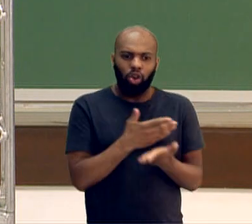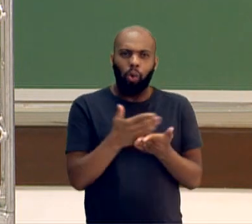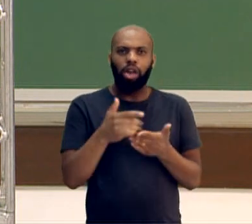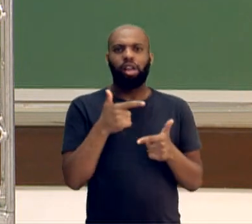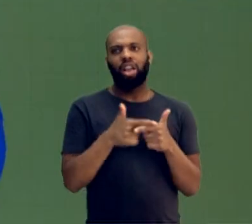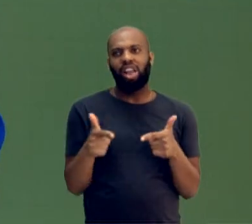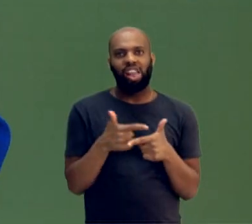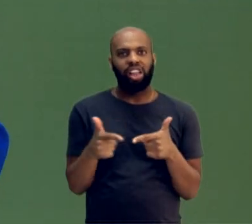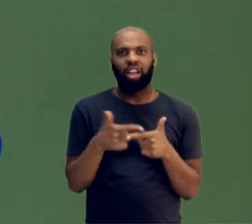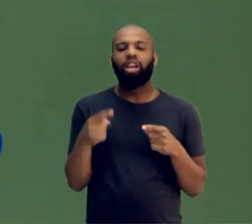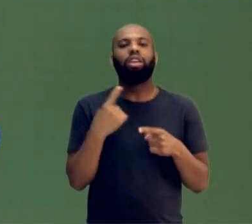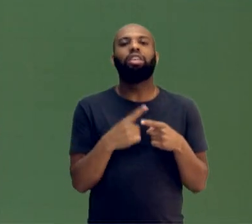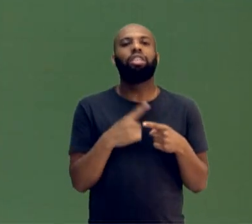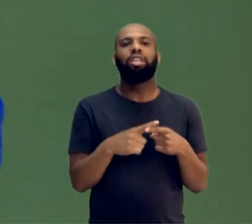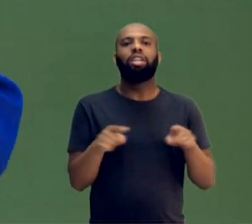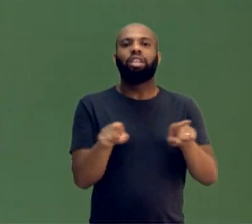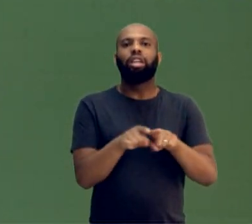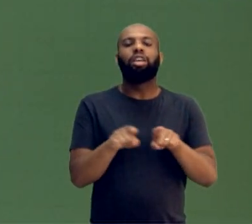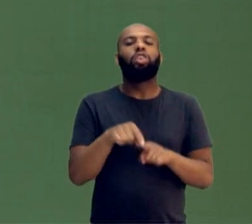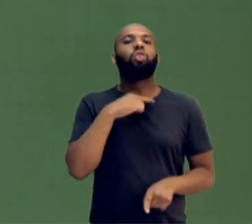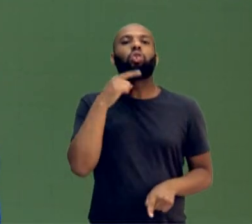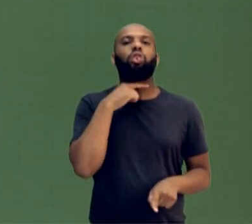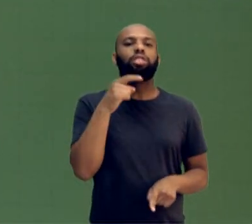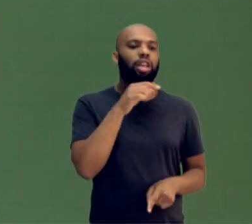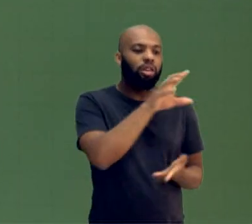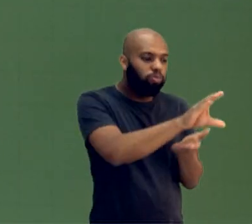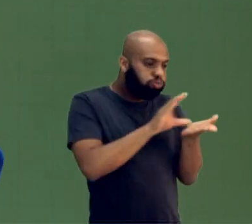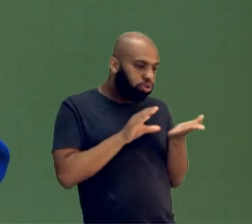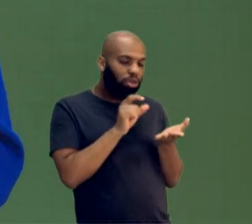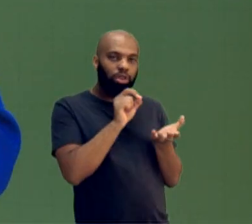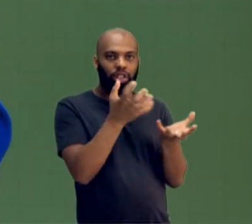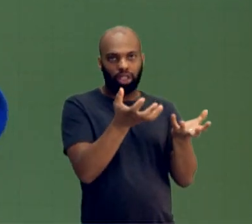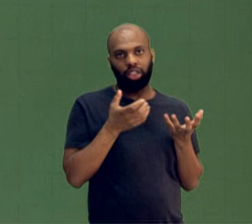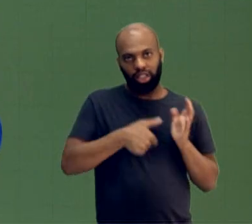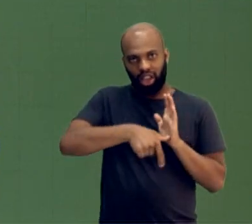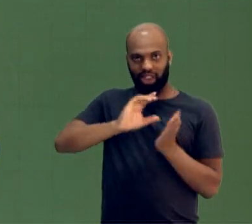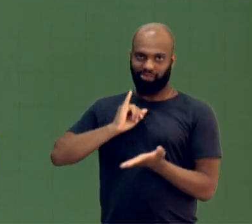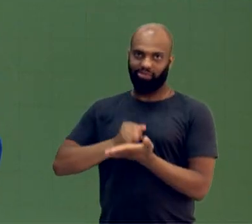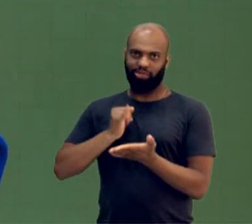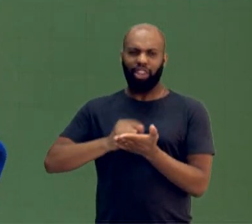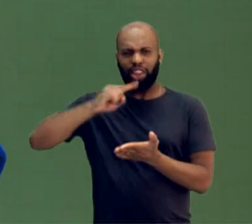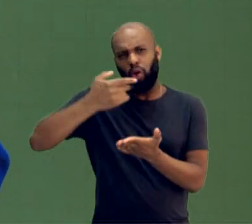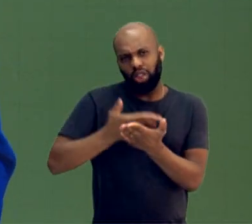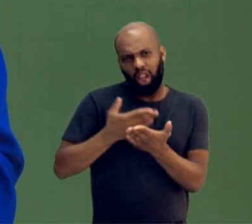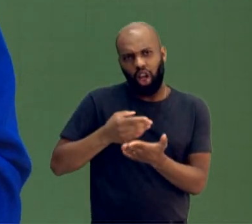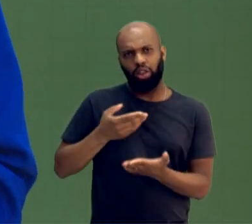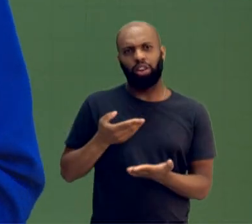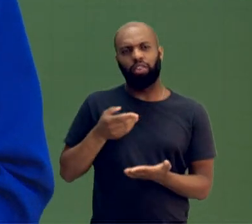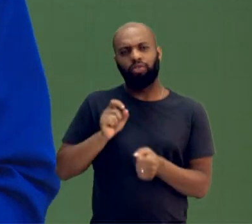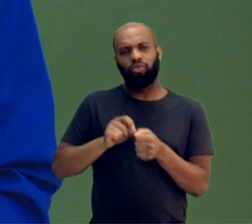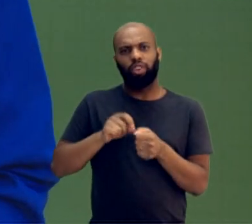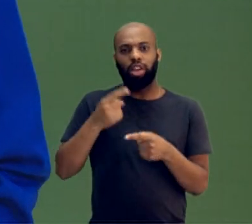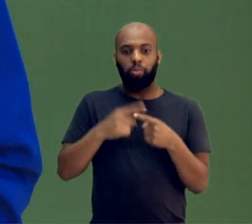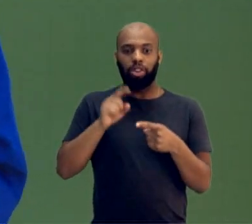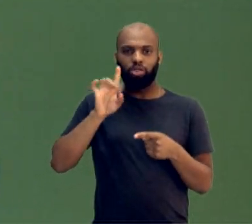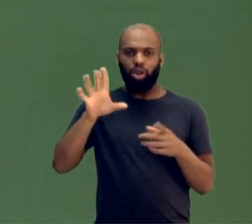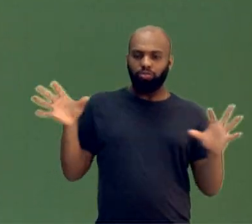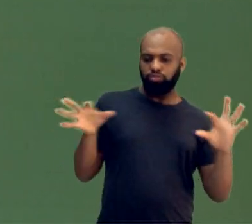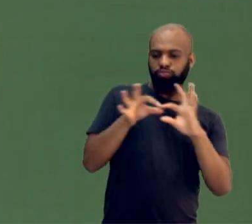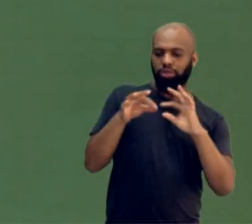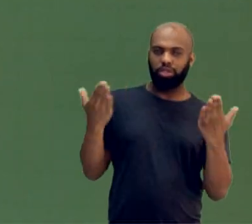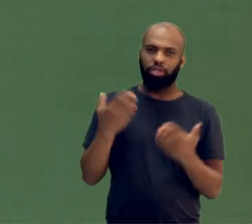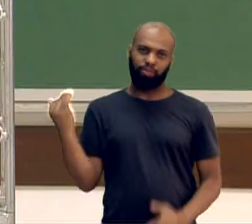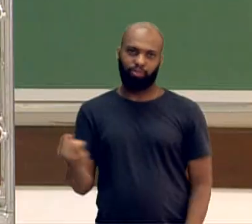né, ele acaba não arrecadando aquilo que ele proporciona. Essa é uma próxima aula, mas só para a gente fazer esses paralelos, esses links que são